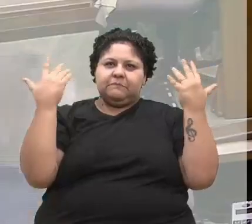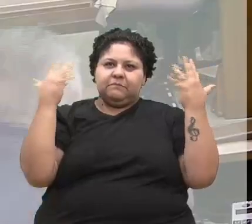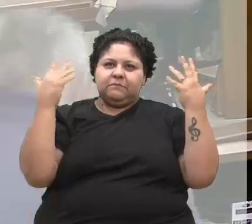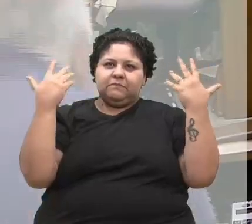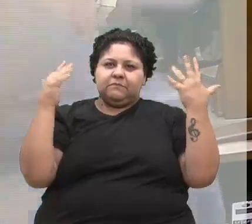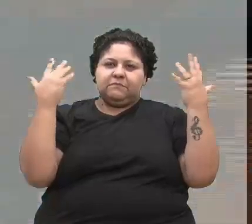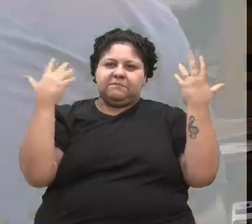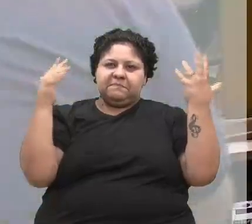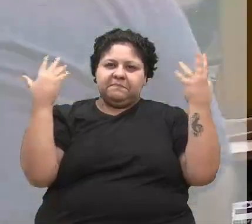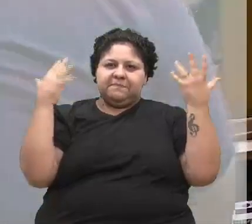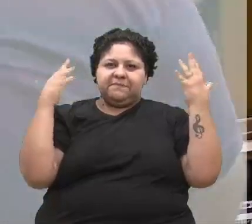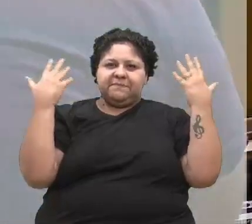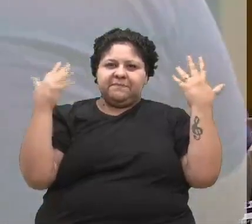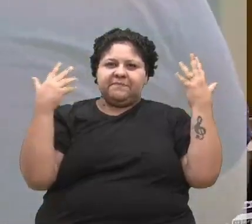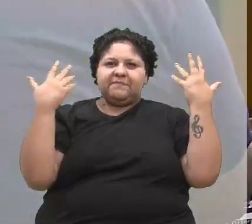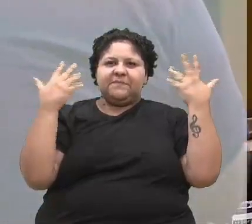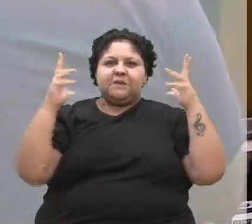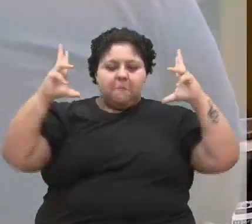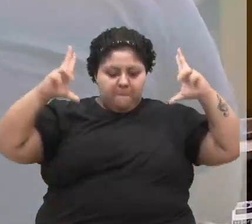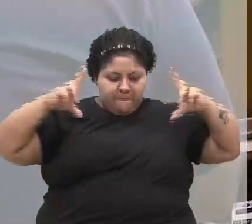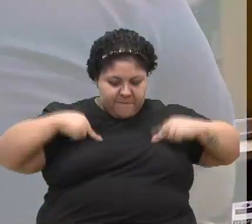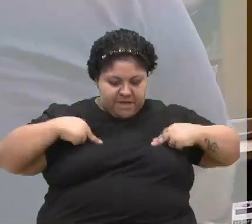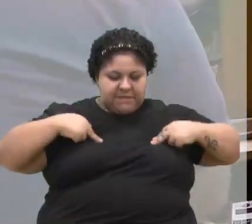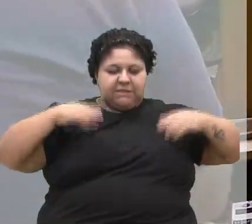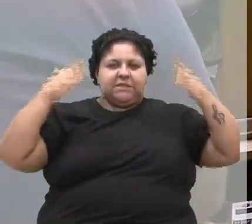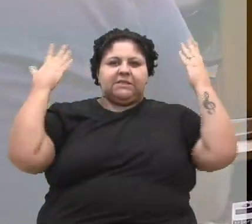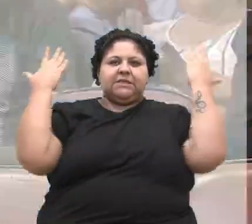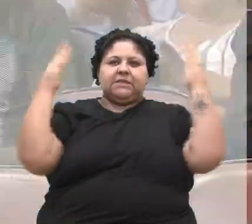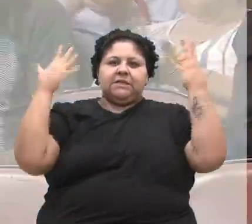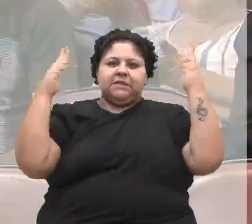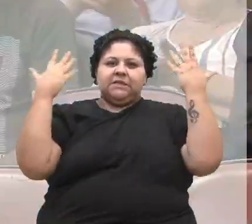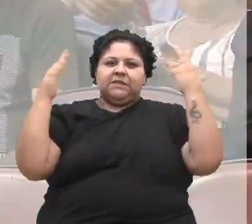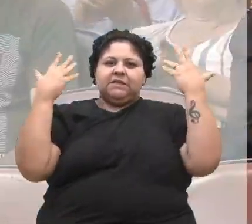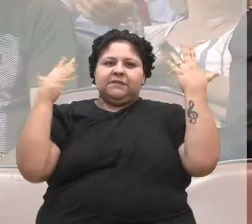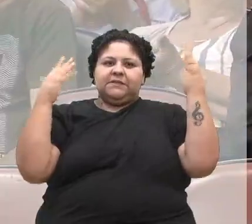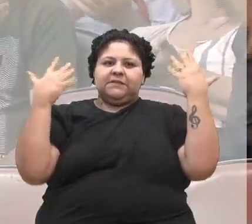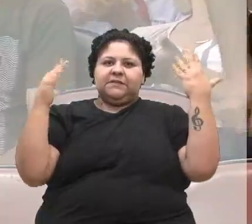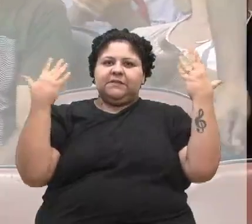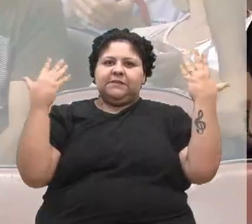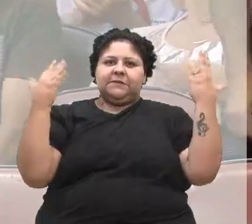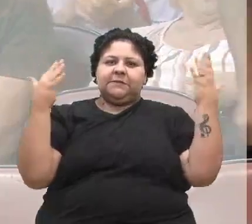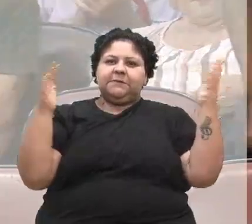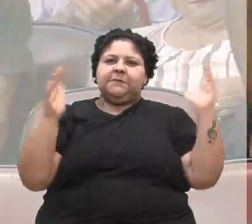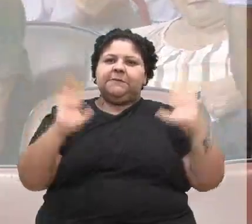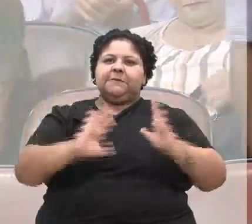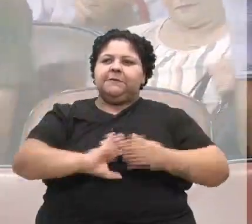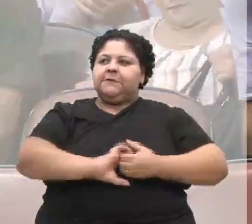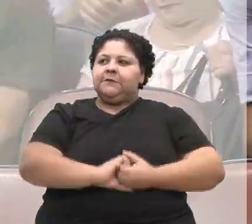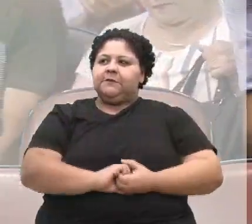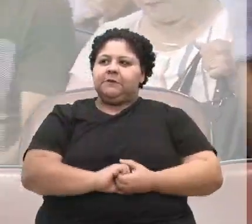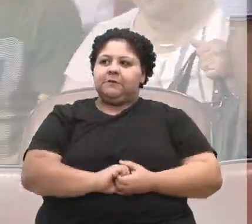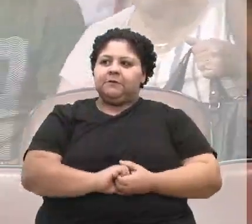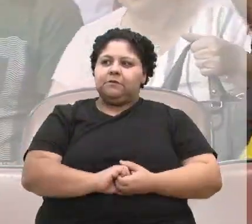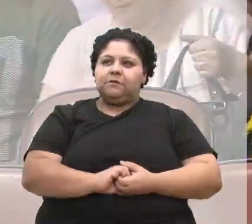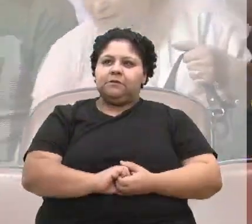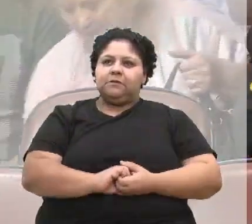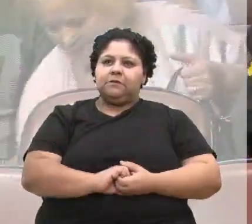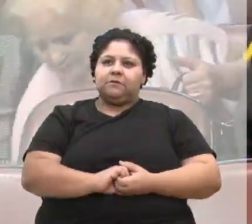salva de palmas merecidas. Palma de palmas merecidas. E